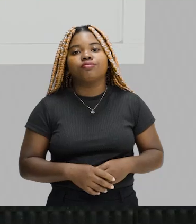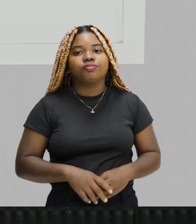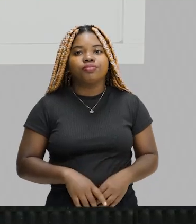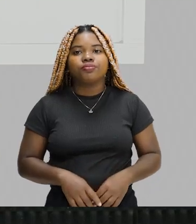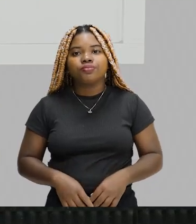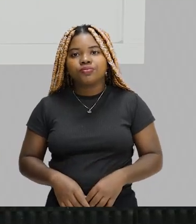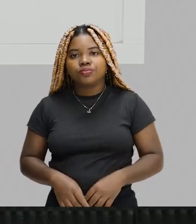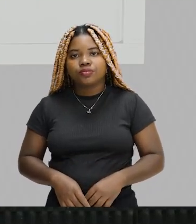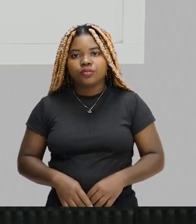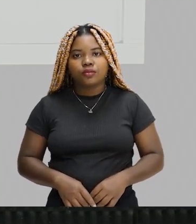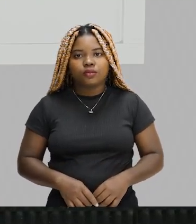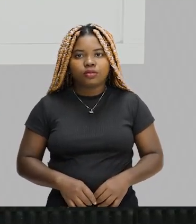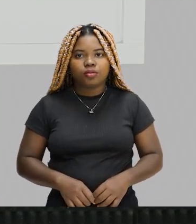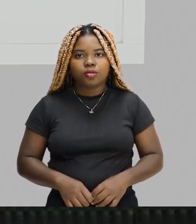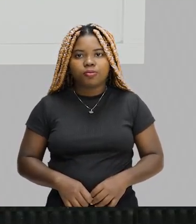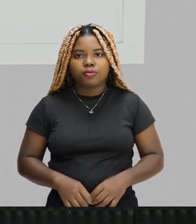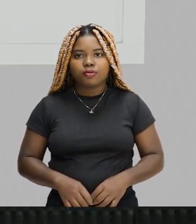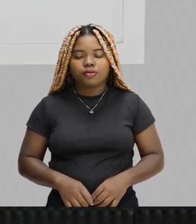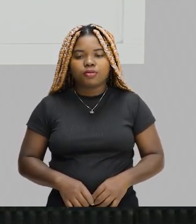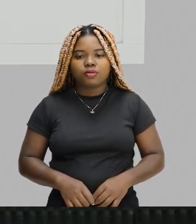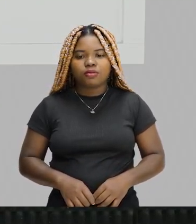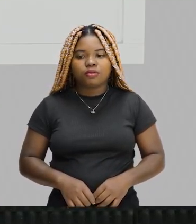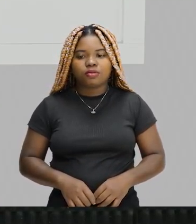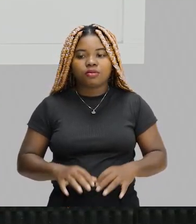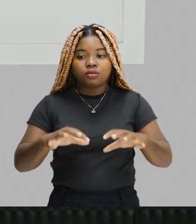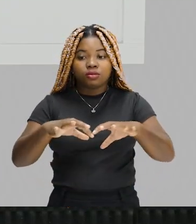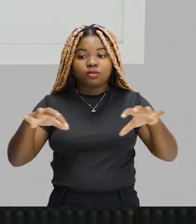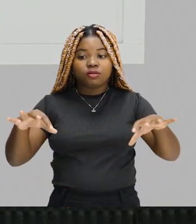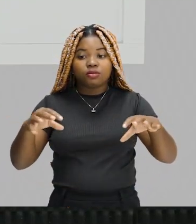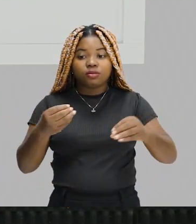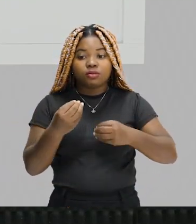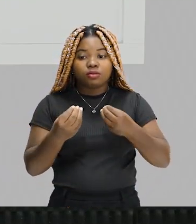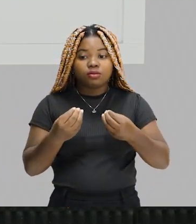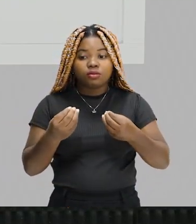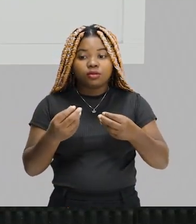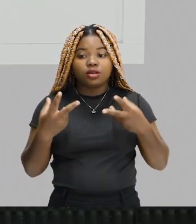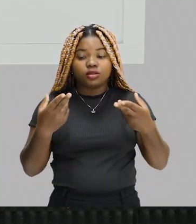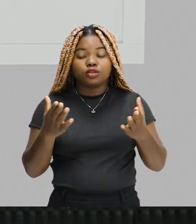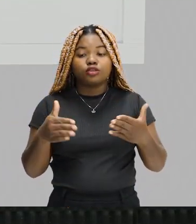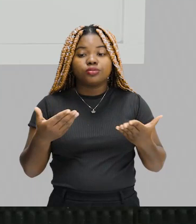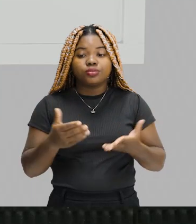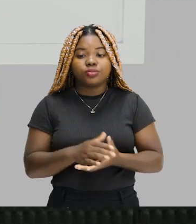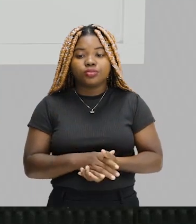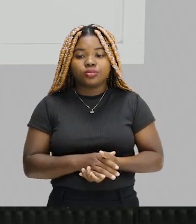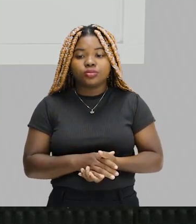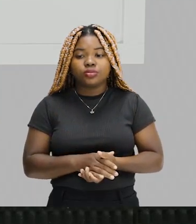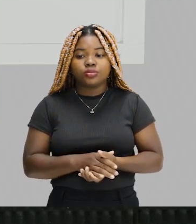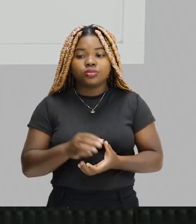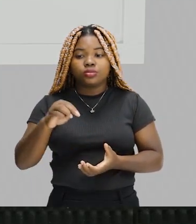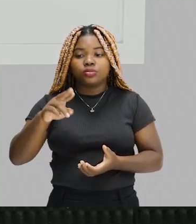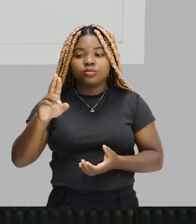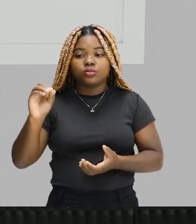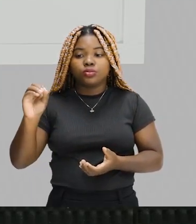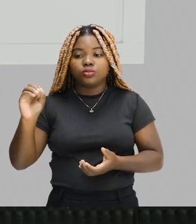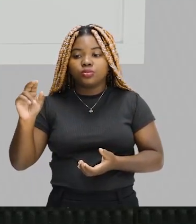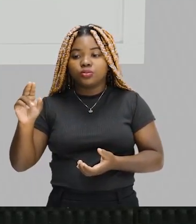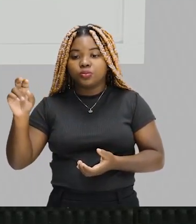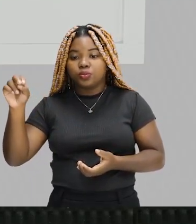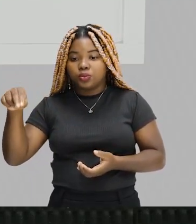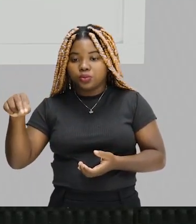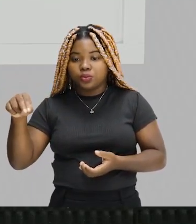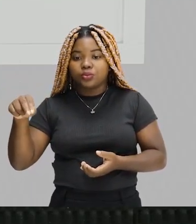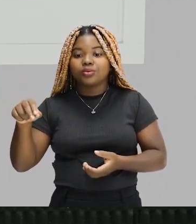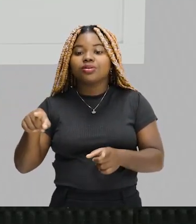Carga do pion é mais E. Vai se dividir em que? Isso é igual ao quê? A carga do muon, que também é mais